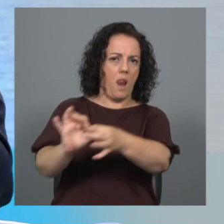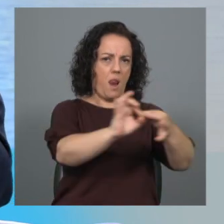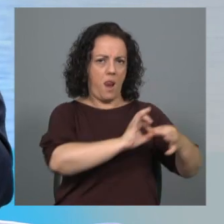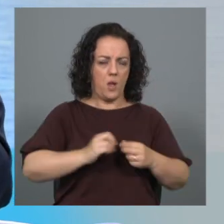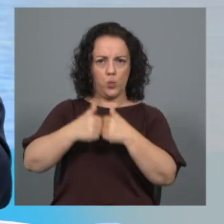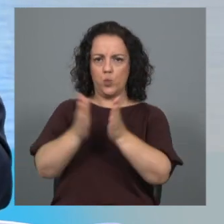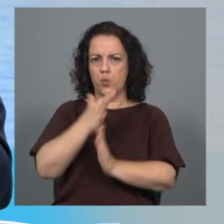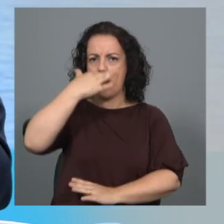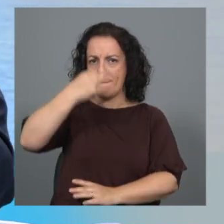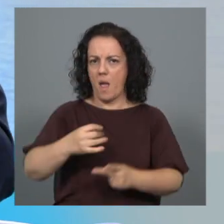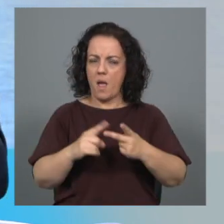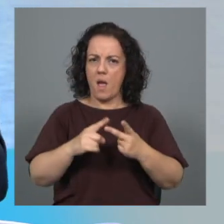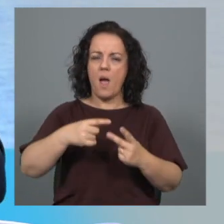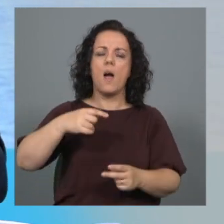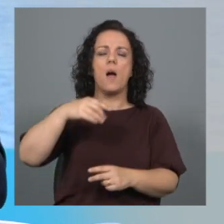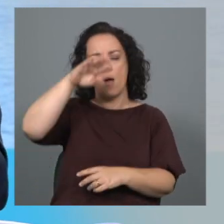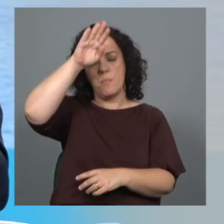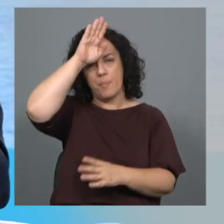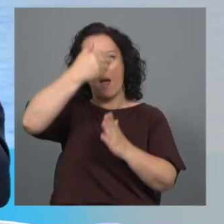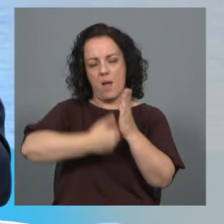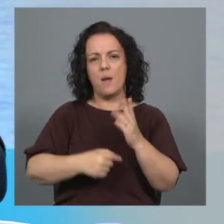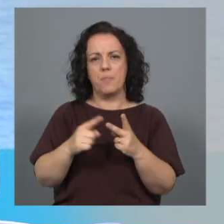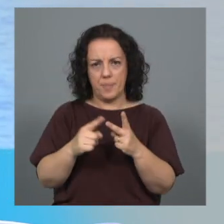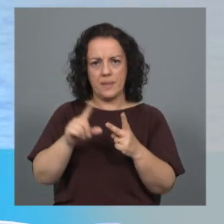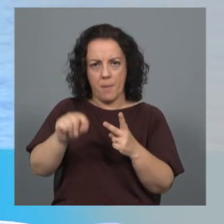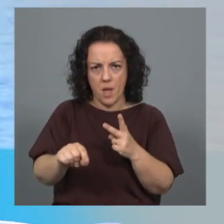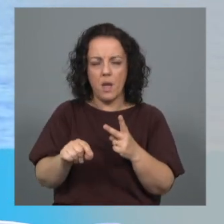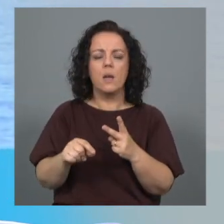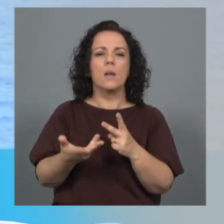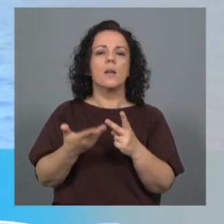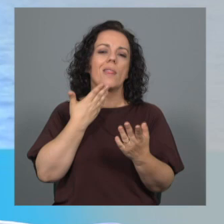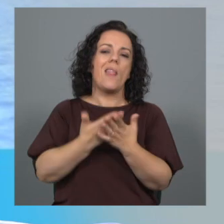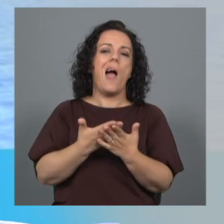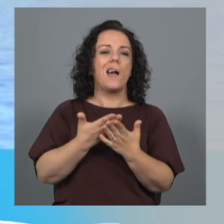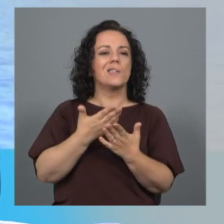Isto ganha uma importância nova como espaço do testemunho comum.